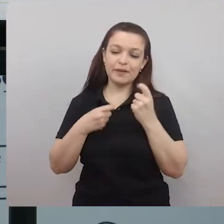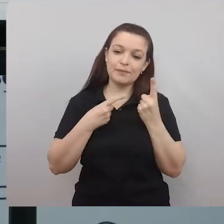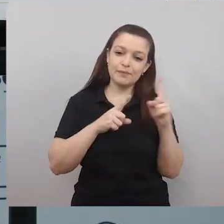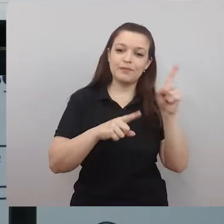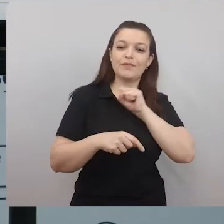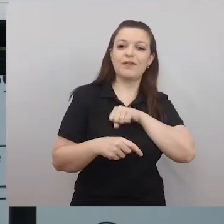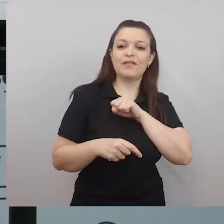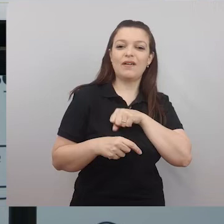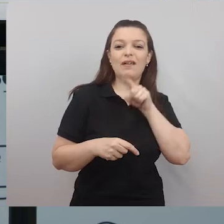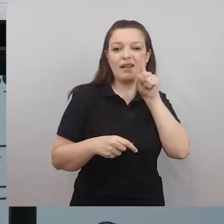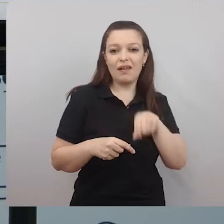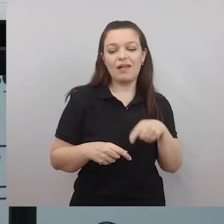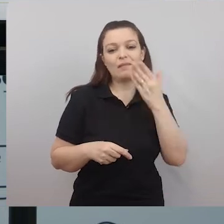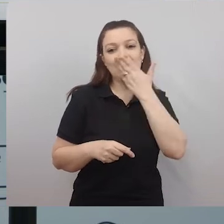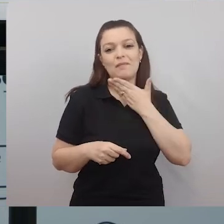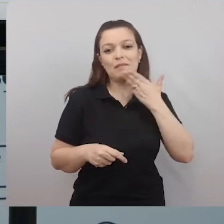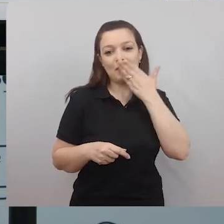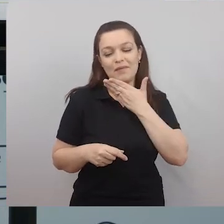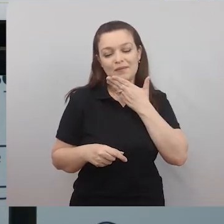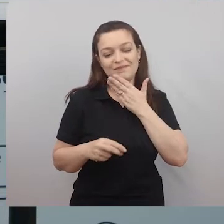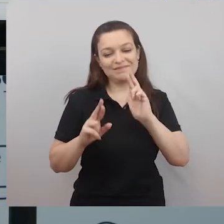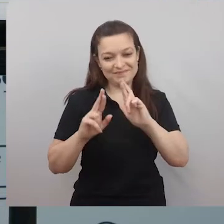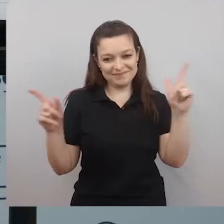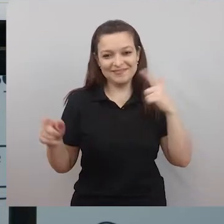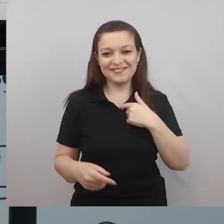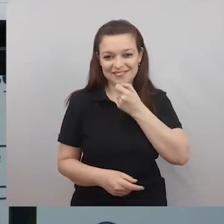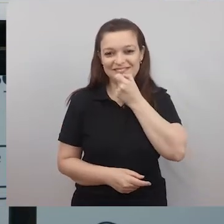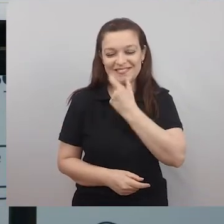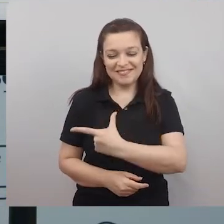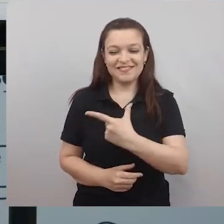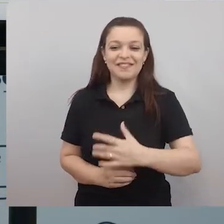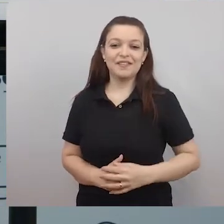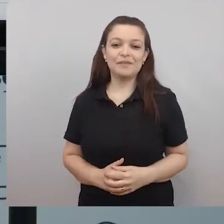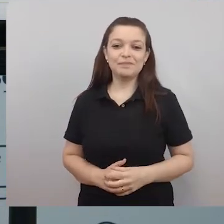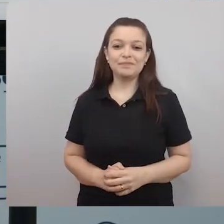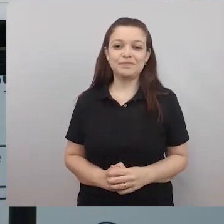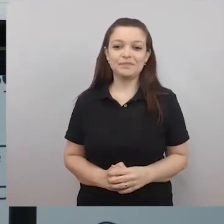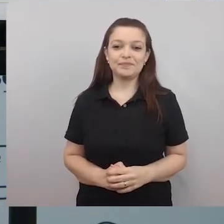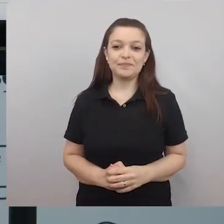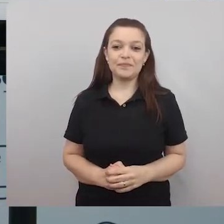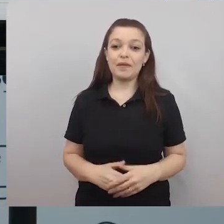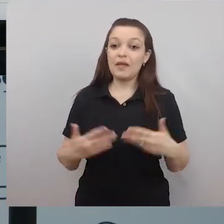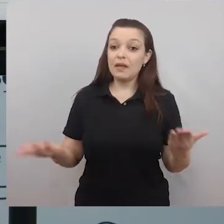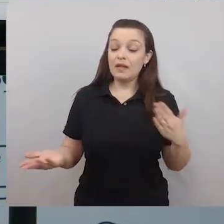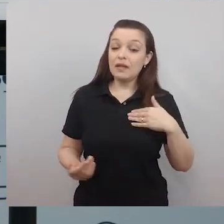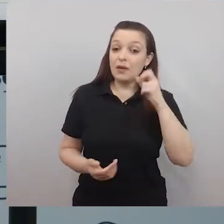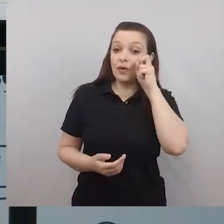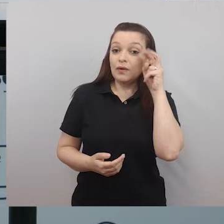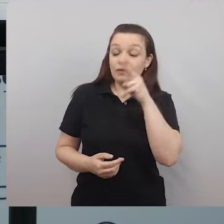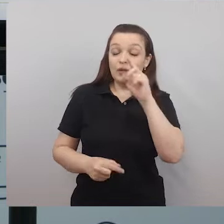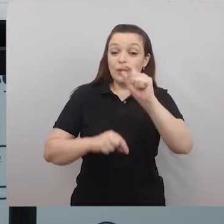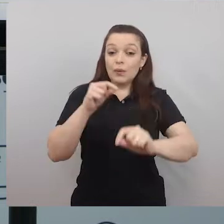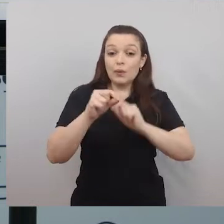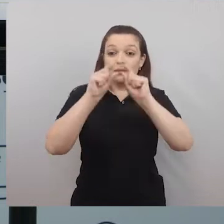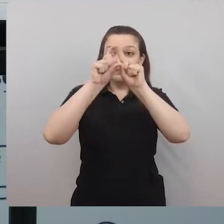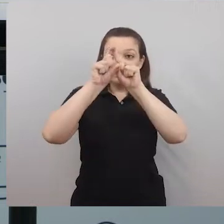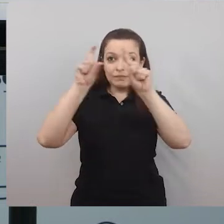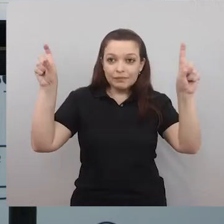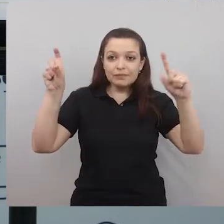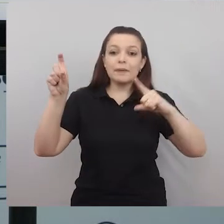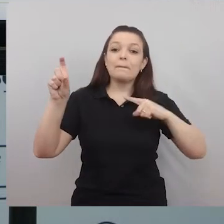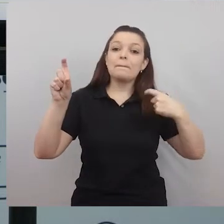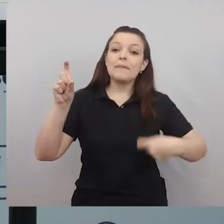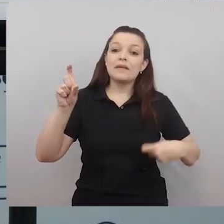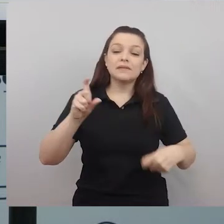Armandinho, parecendo um formigueiro. Que história divertida. Então nós vimos o que é a tirinha e que a tirinha